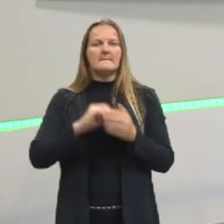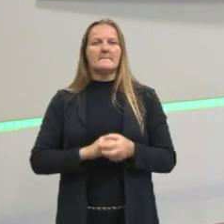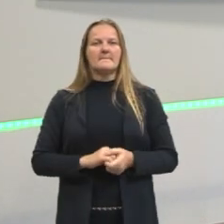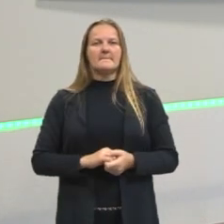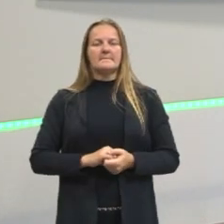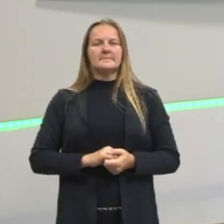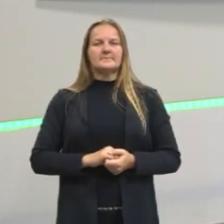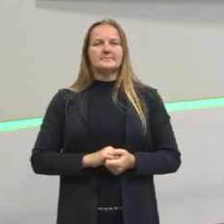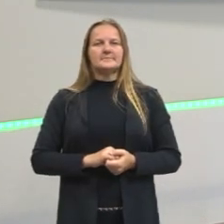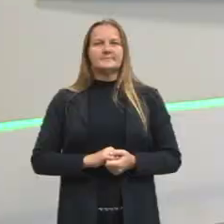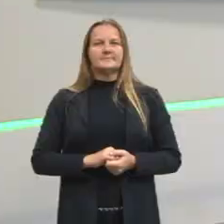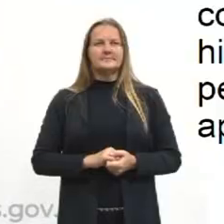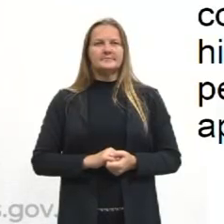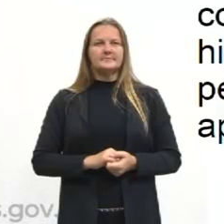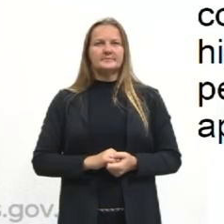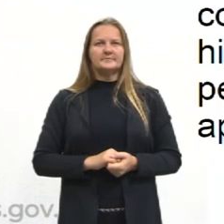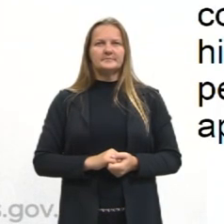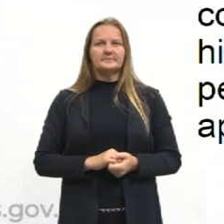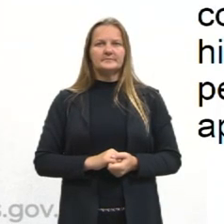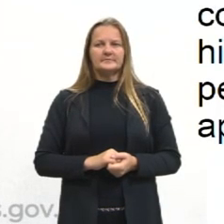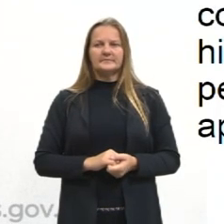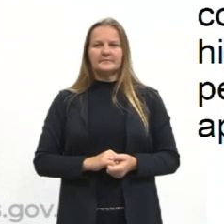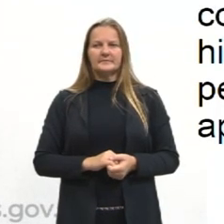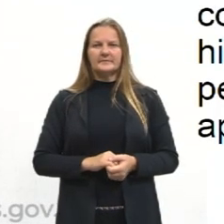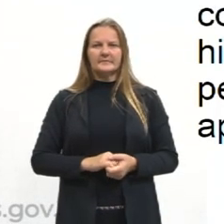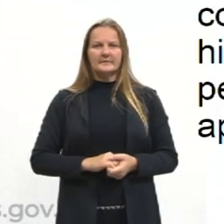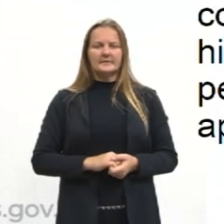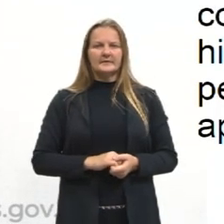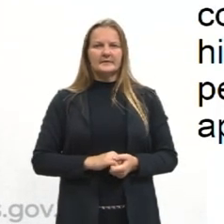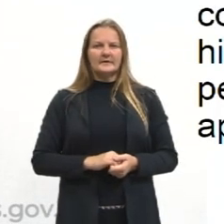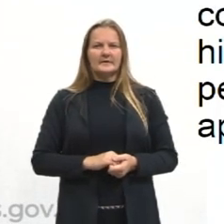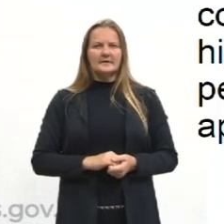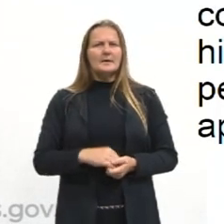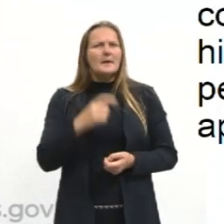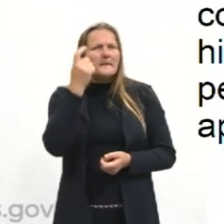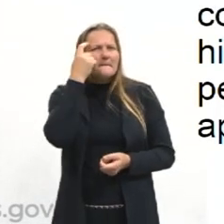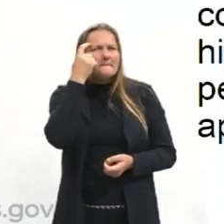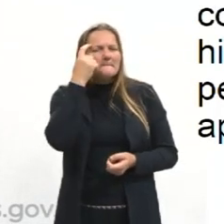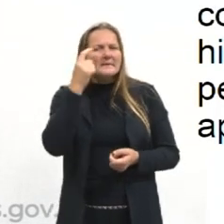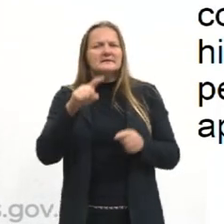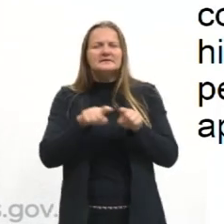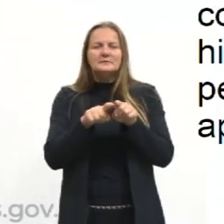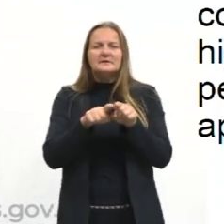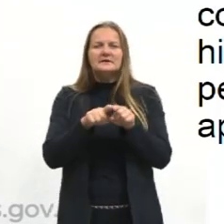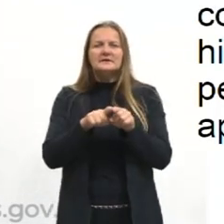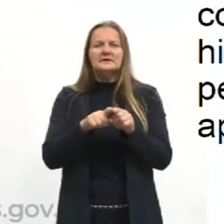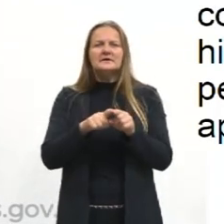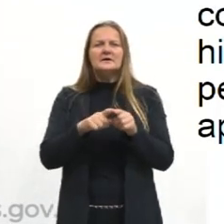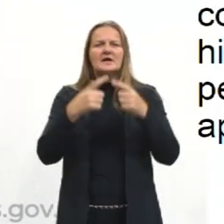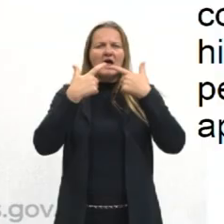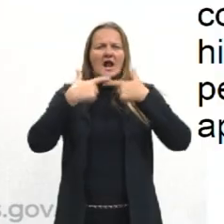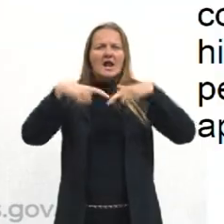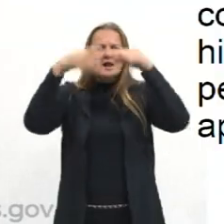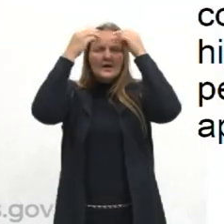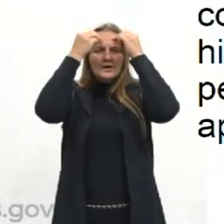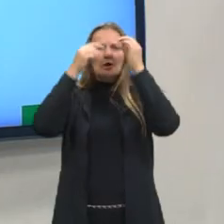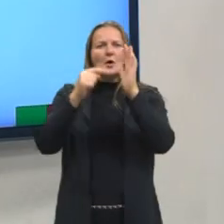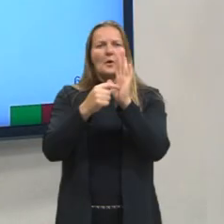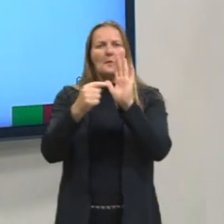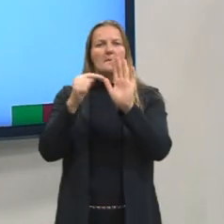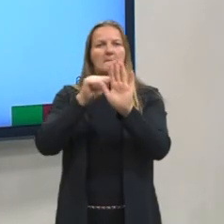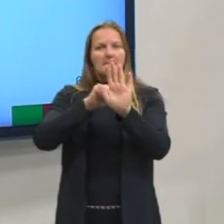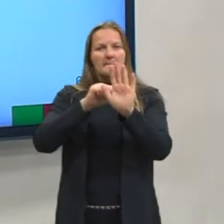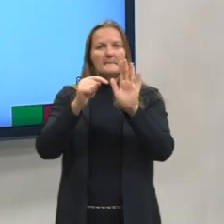linguagem oi e daí a gente pensa em figura de linguagem a gente pensa logo metáfora